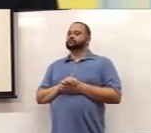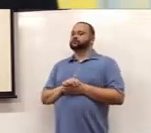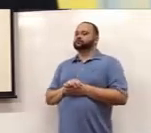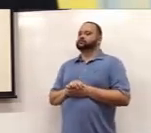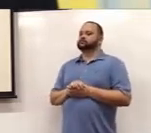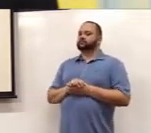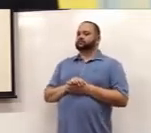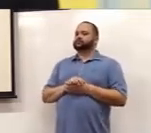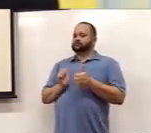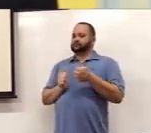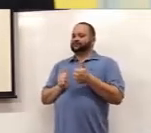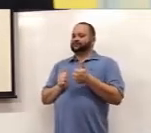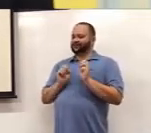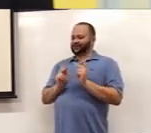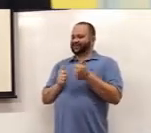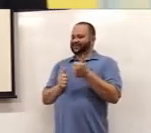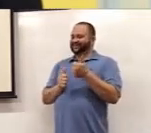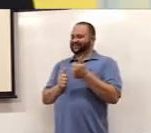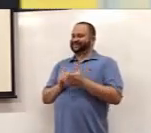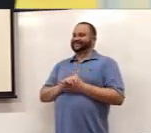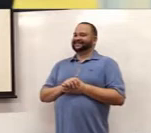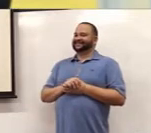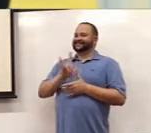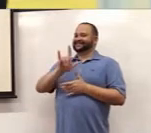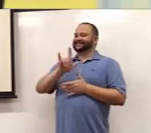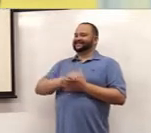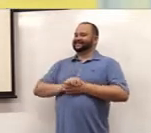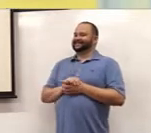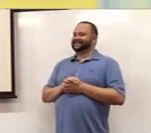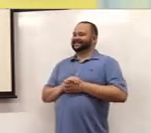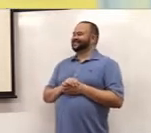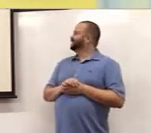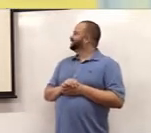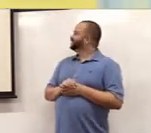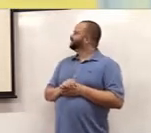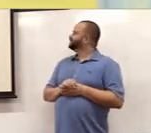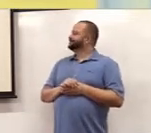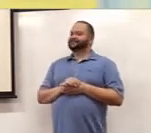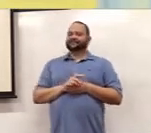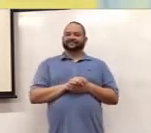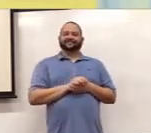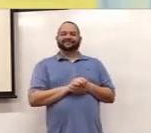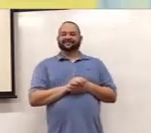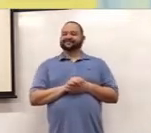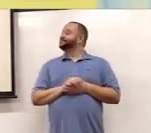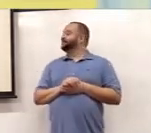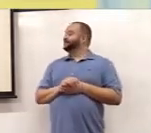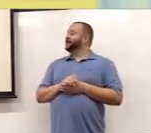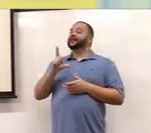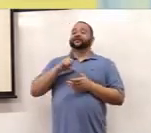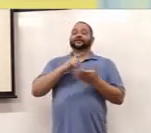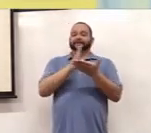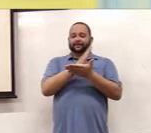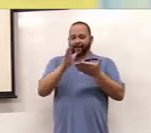E aí a gente passa a ouvir variações desse tema durante a sinfonia inteira.